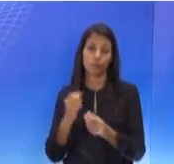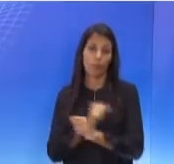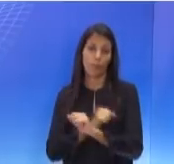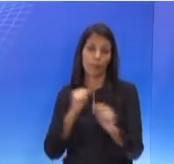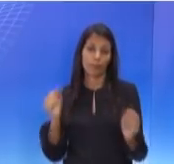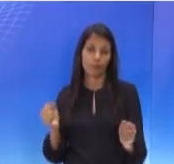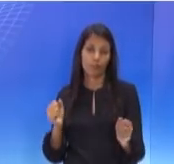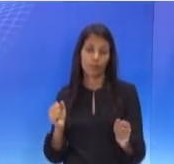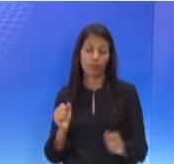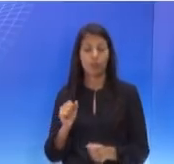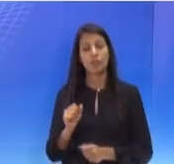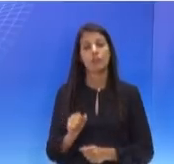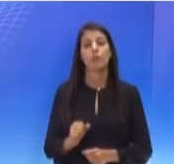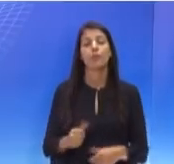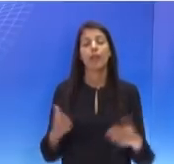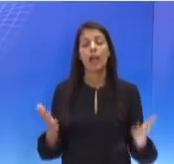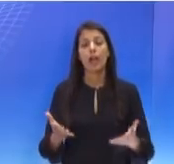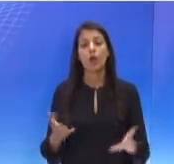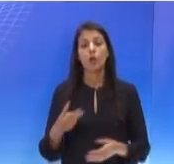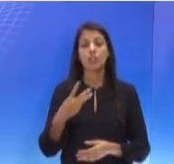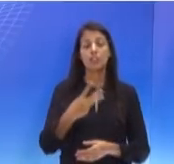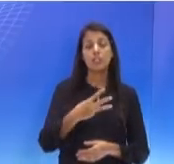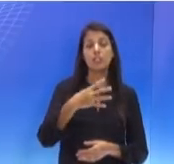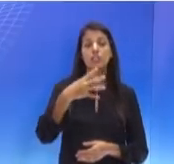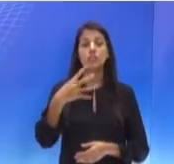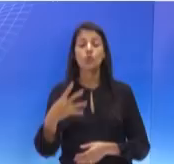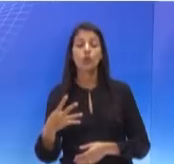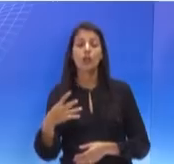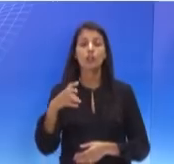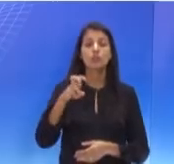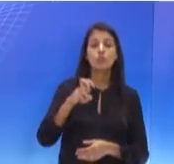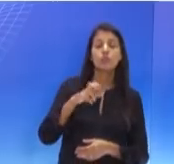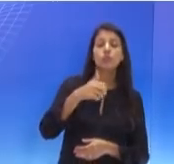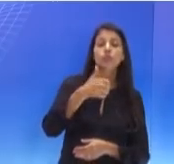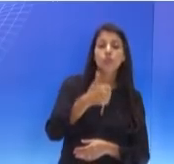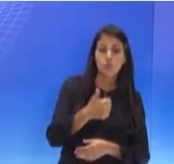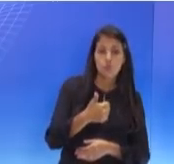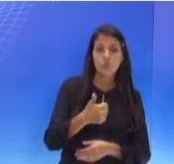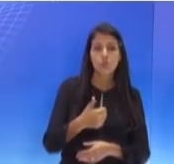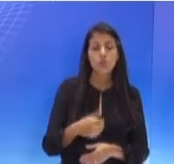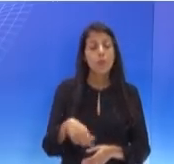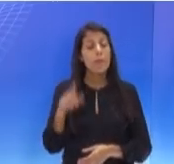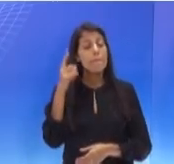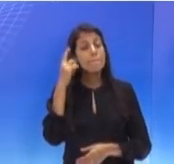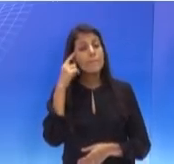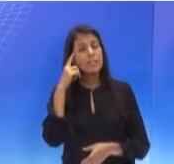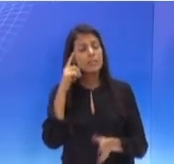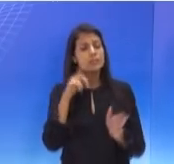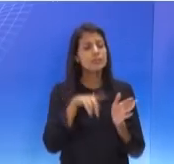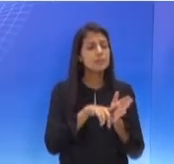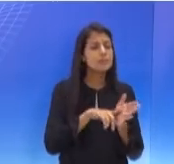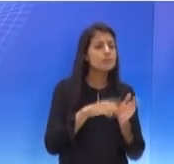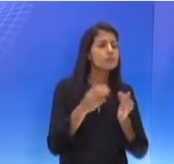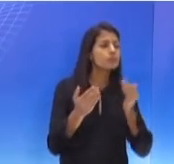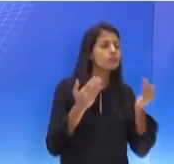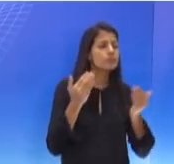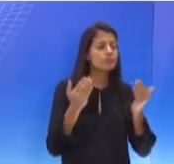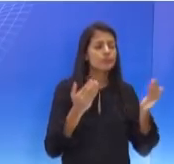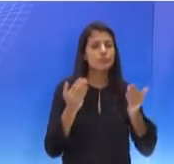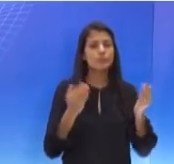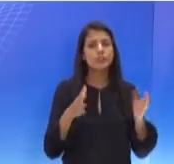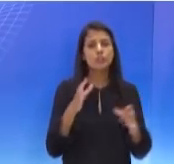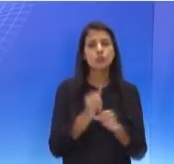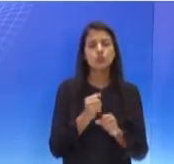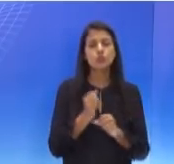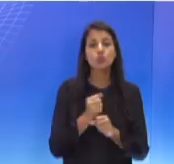A3, A4 e A5. Ficamos com a caixa 1, caixa 3, 4 e 5. Agora a gente tem que calcular o volume de cada